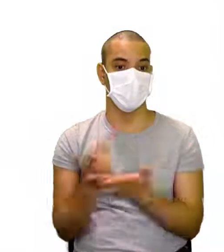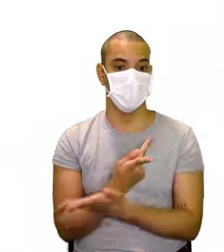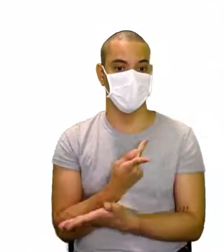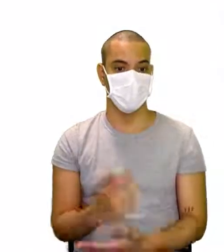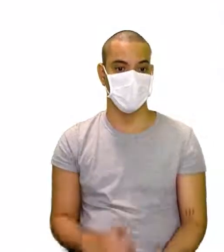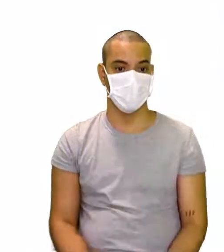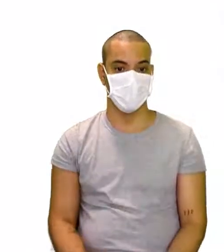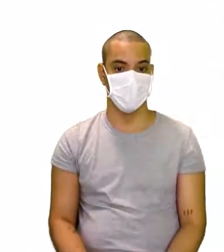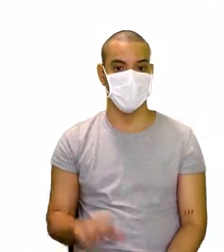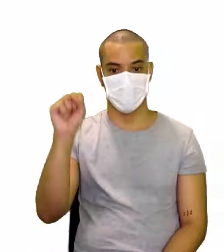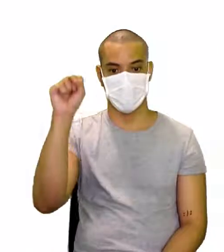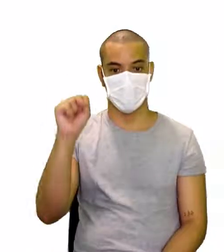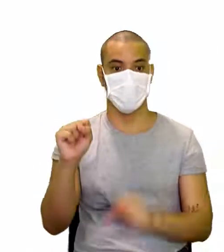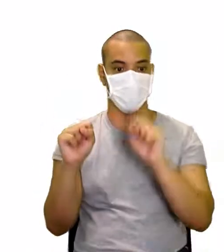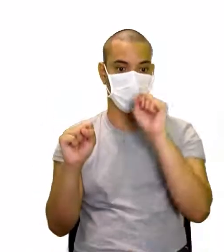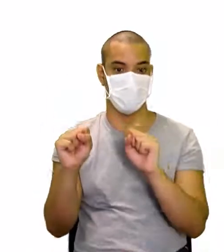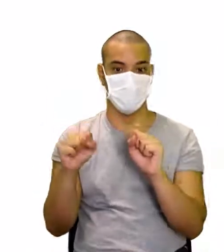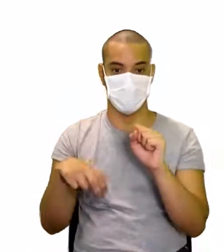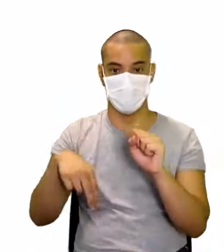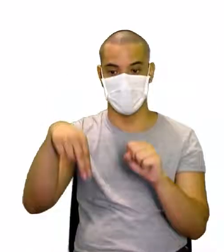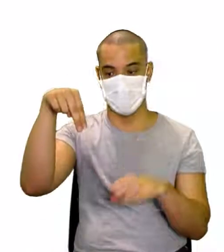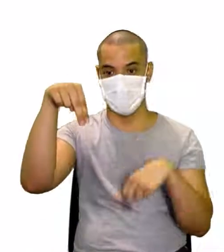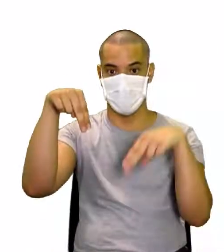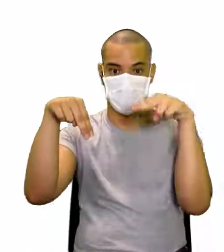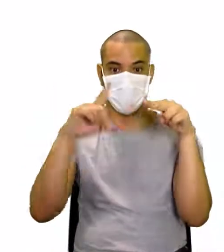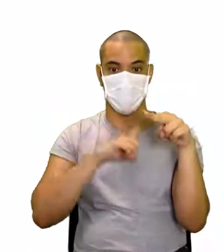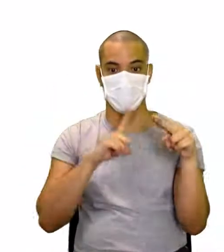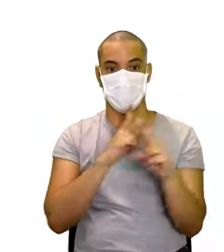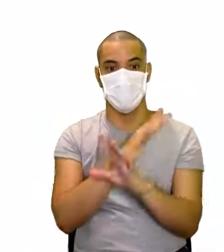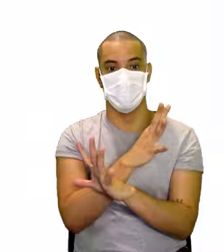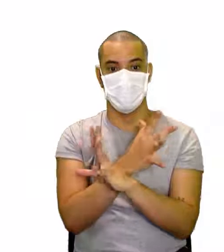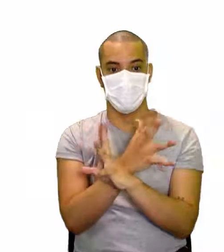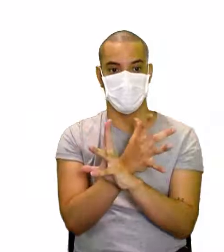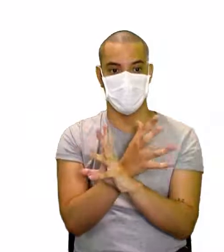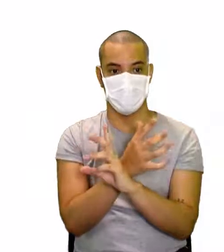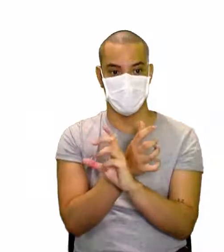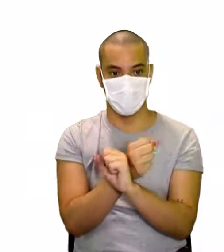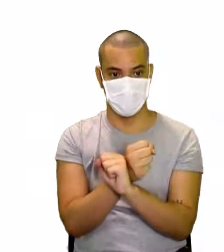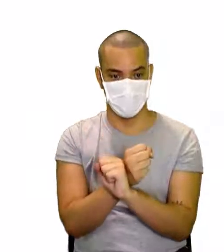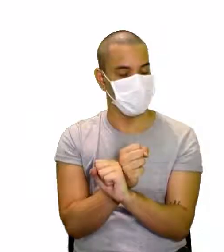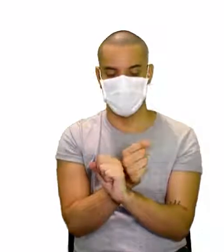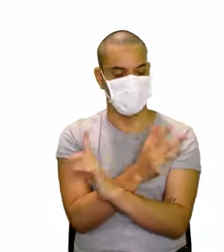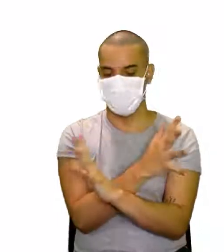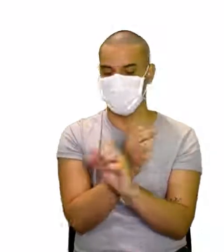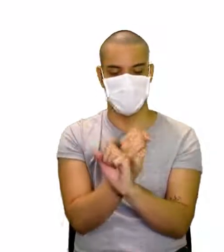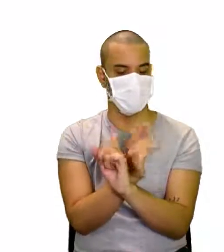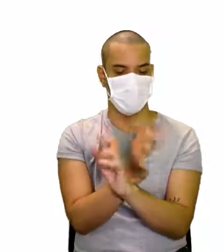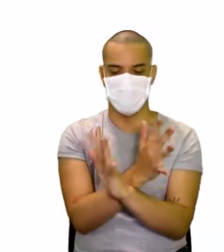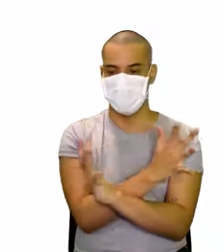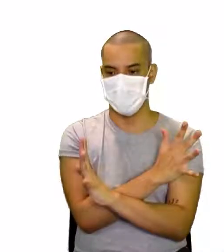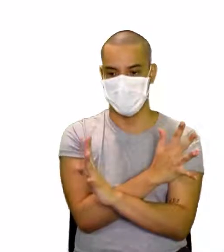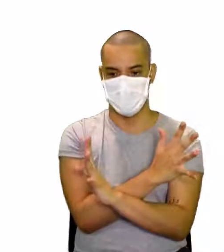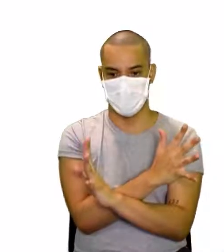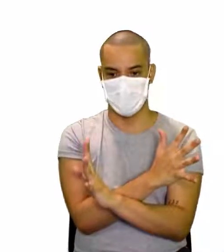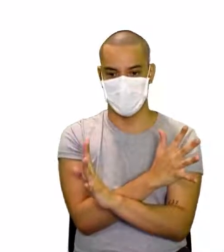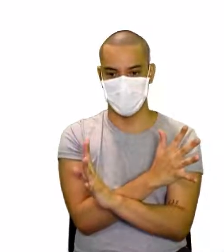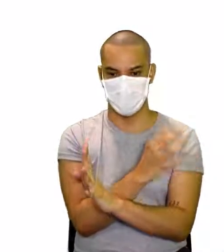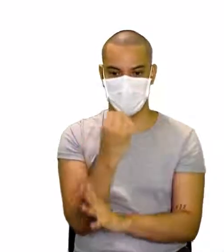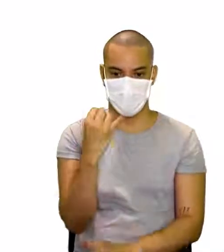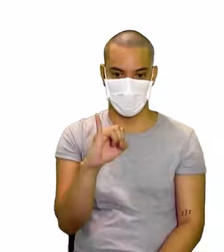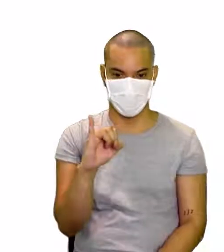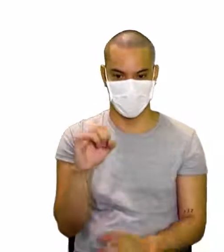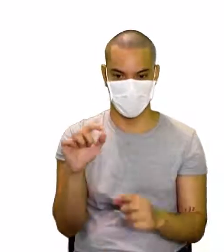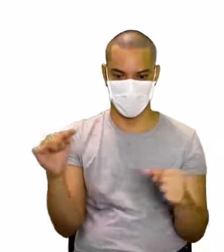com sul, norte com norte, eu tenho repulsão magnética aqui dos polos. Quando eu coloco